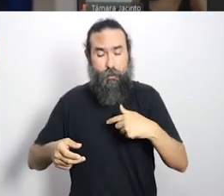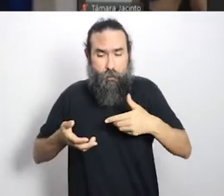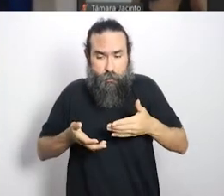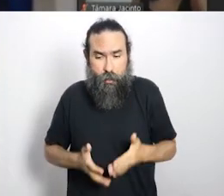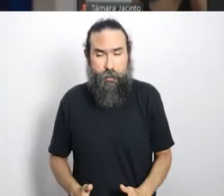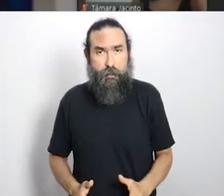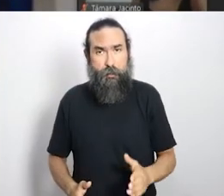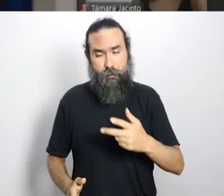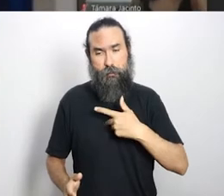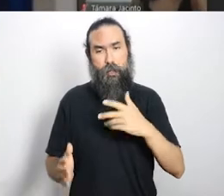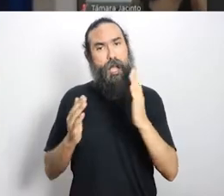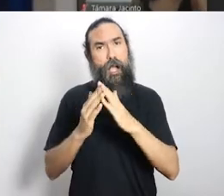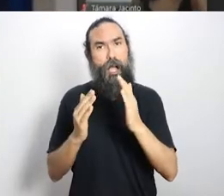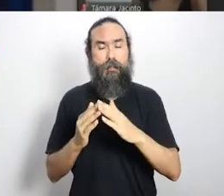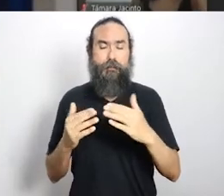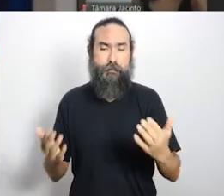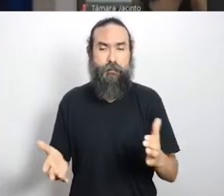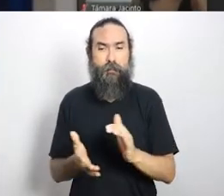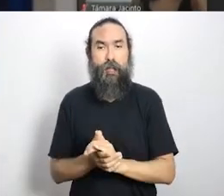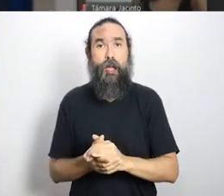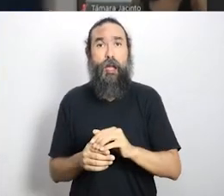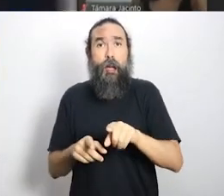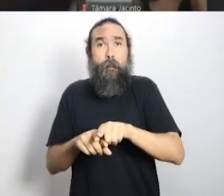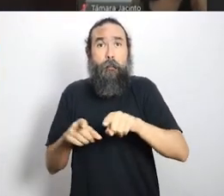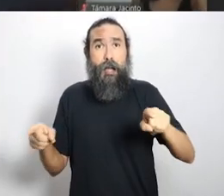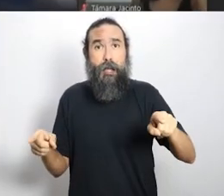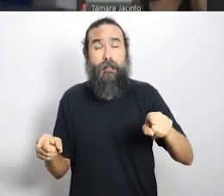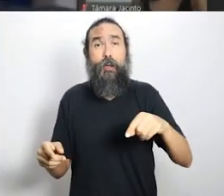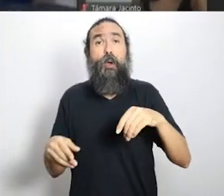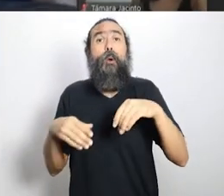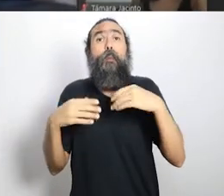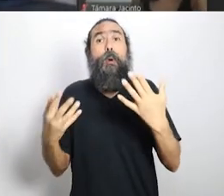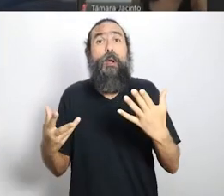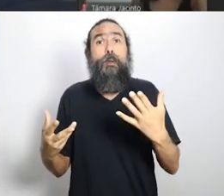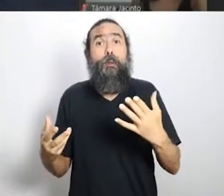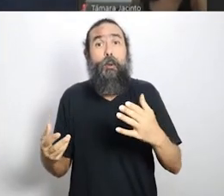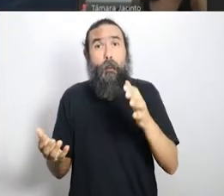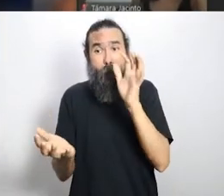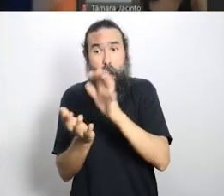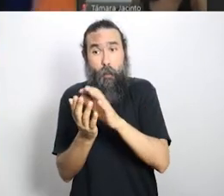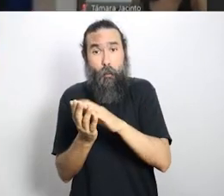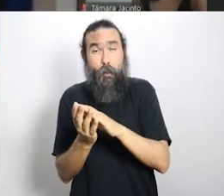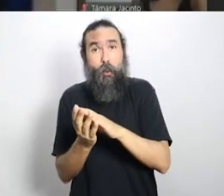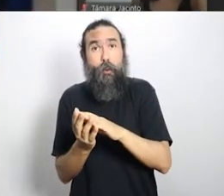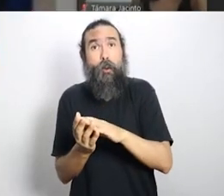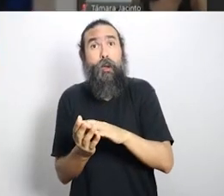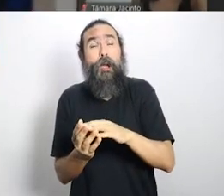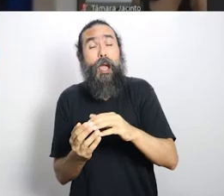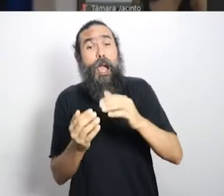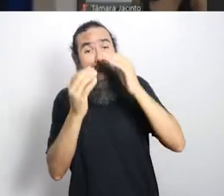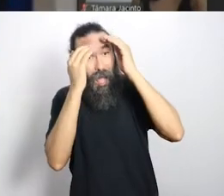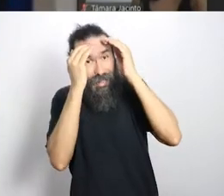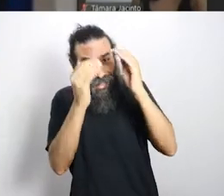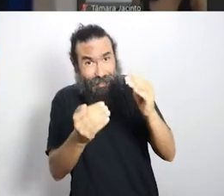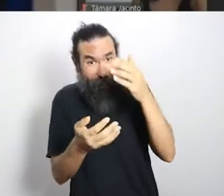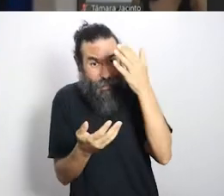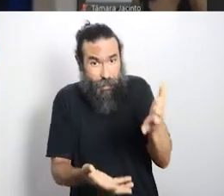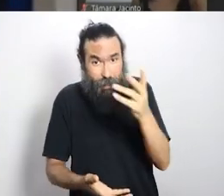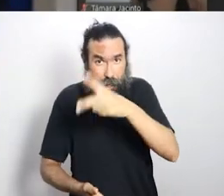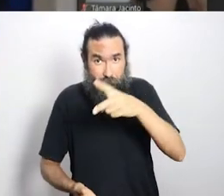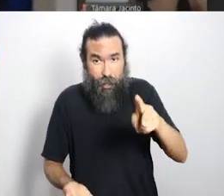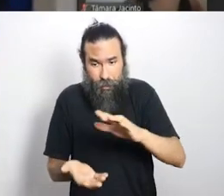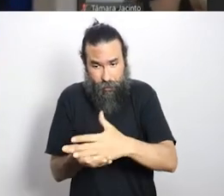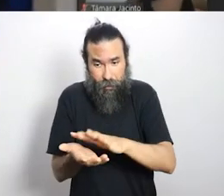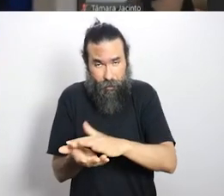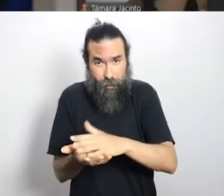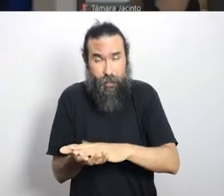vem reconhecer o mestre, ele já está quase indo embora. Né? E às vezes até parece que essa coisa do patrimônio